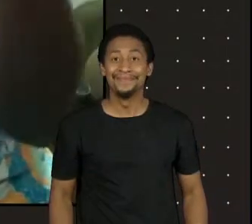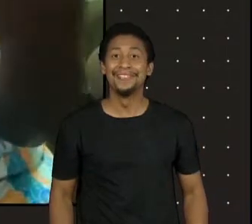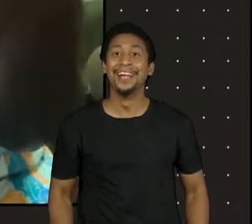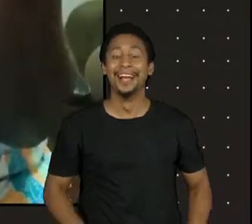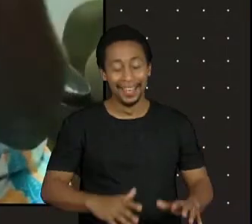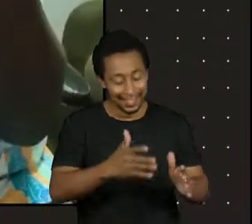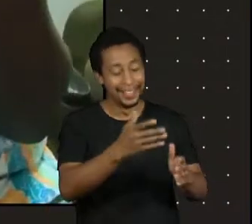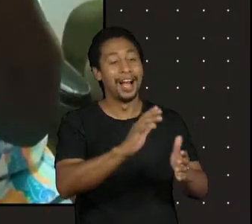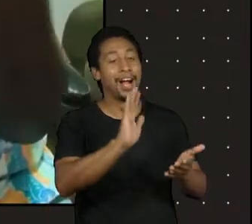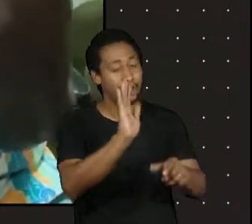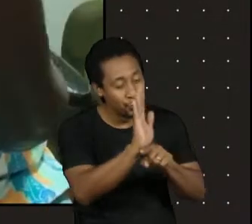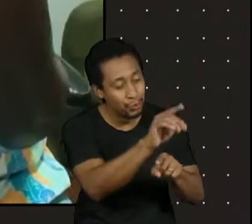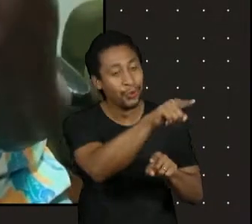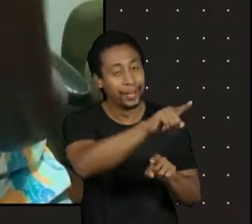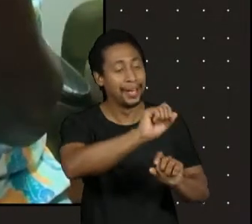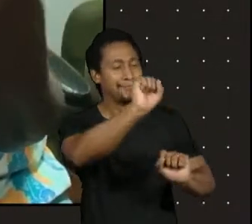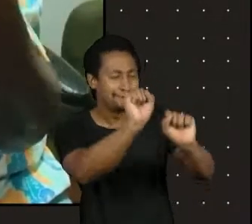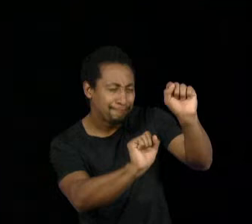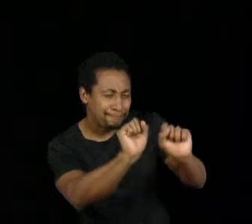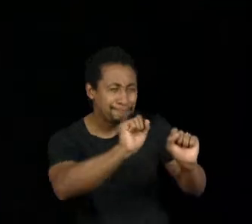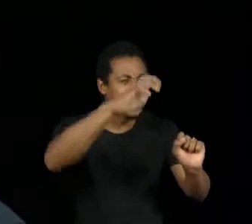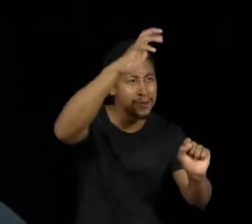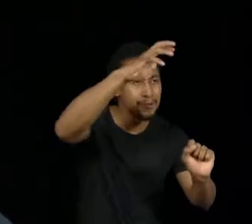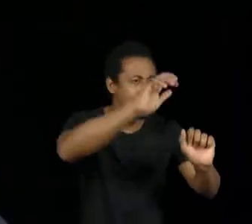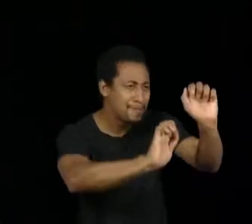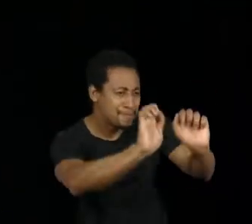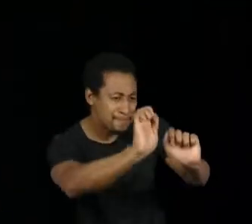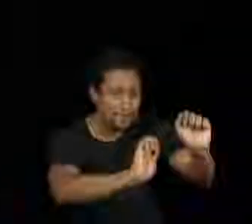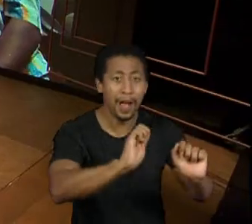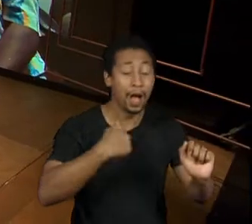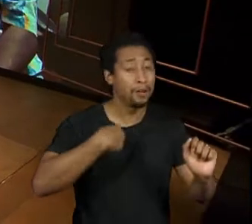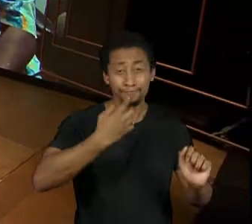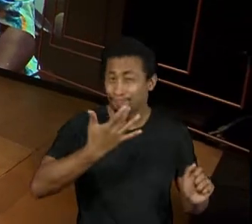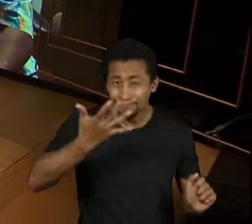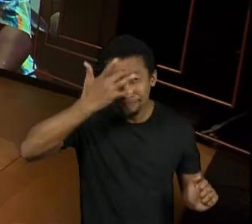demos banho na Janis Joplin, eu tenho isso na minha história.